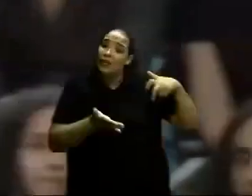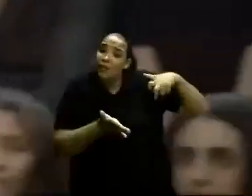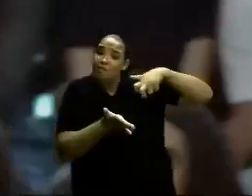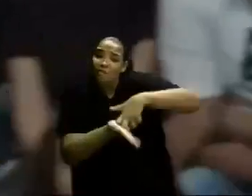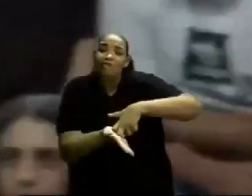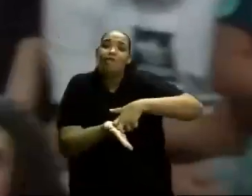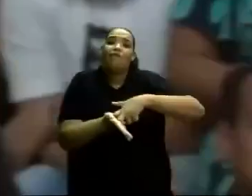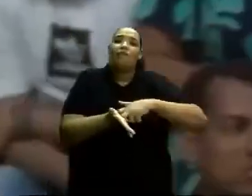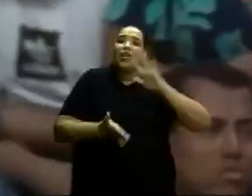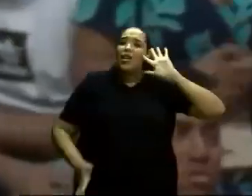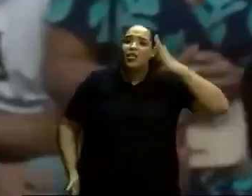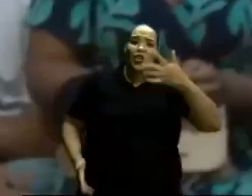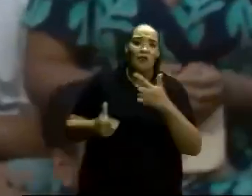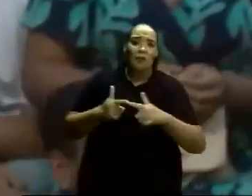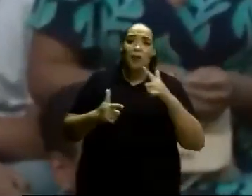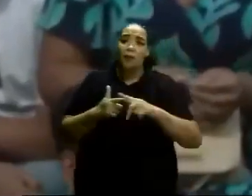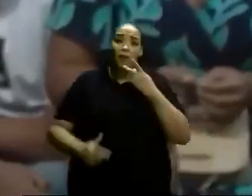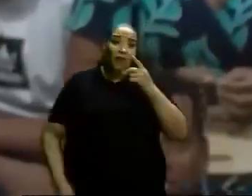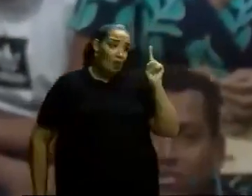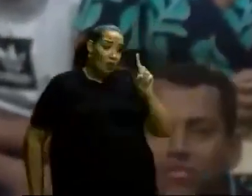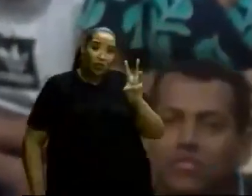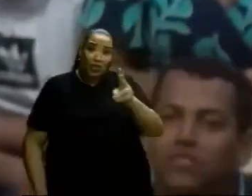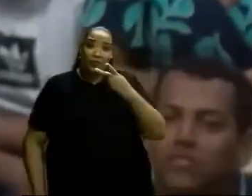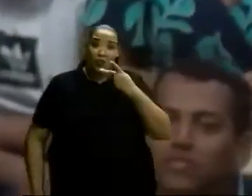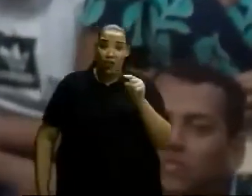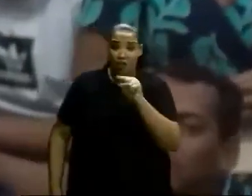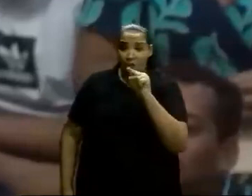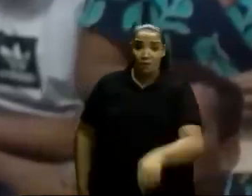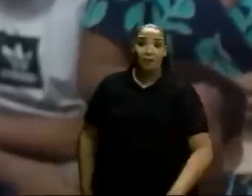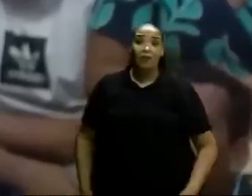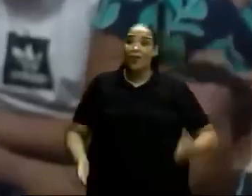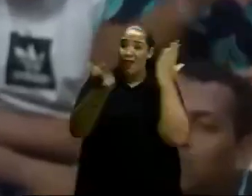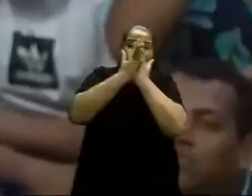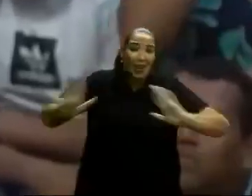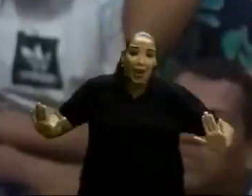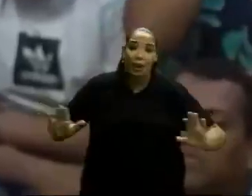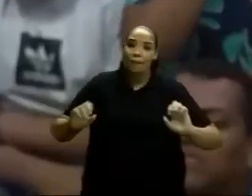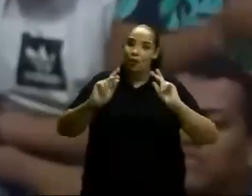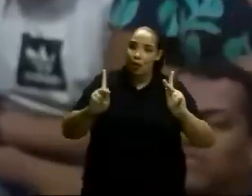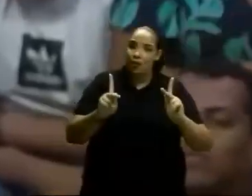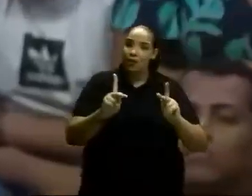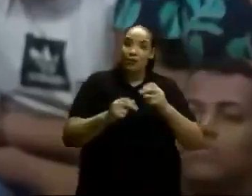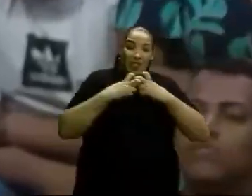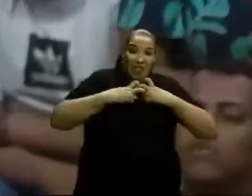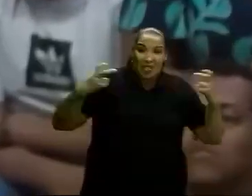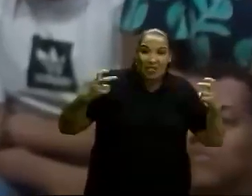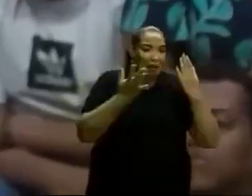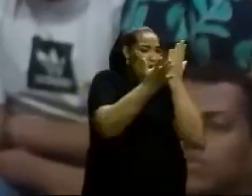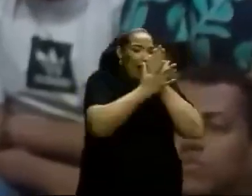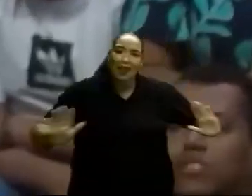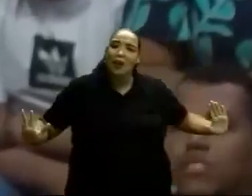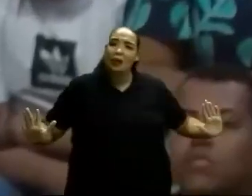descer. Resolve logo isso. Eu vou contar de 1 a 3 e tu vai dizer para alguém: acaba com isso, tá bom? Você vai gritar para essa